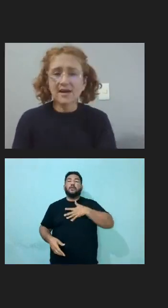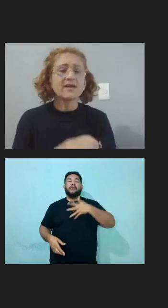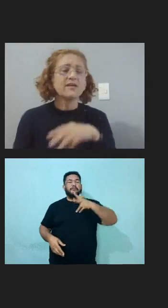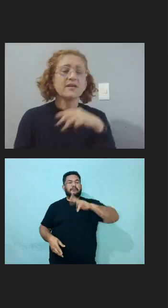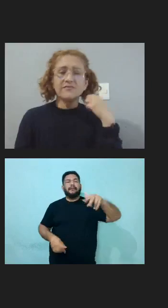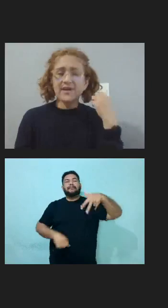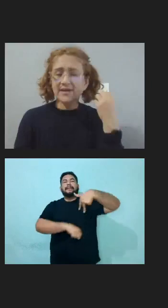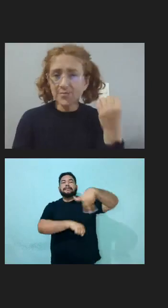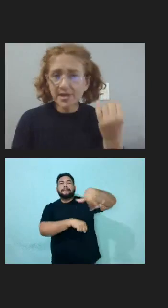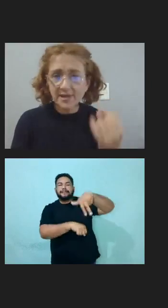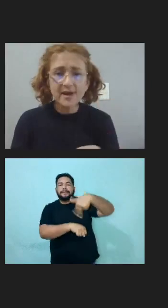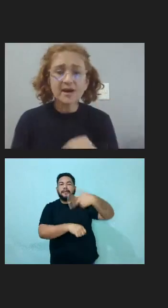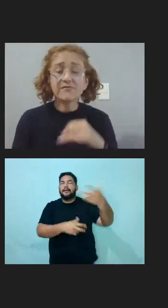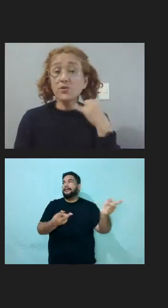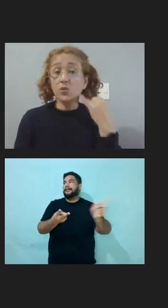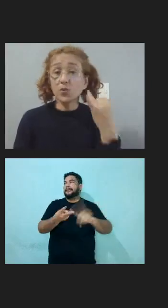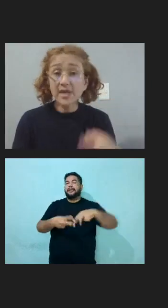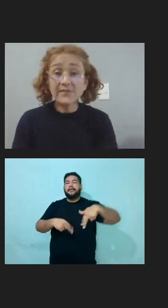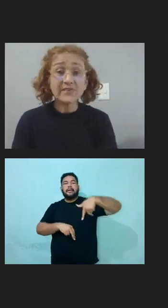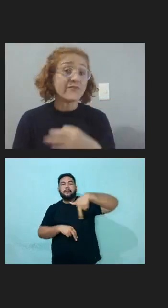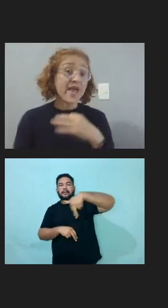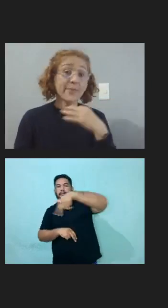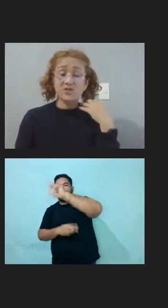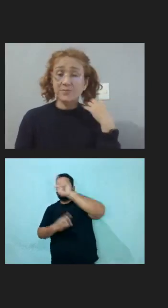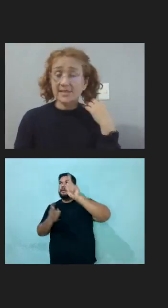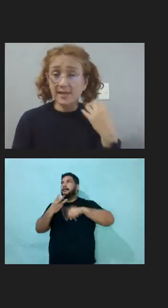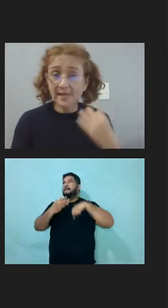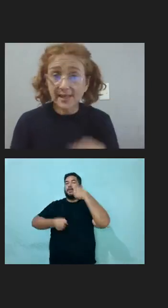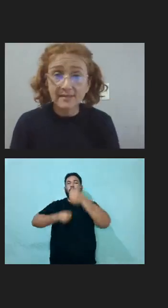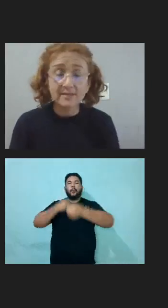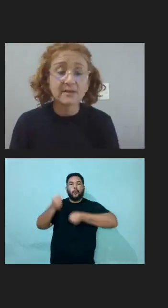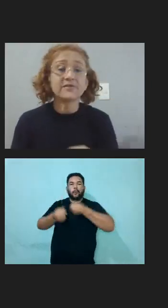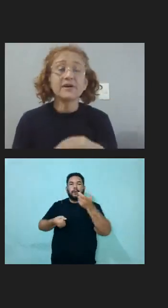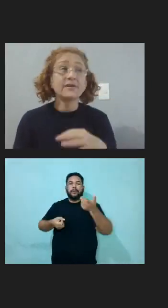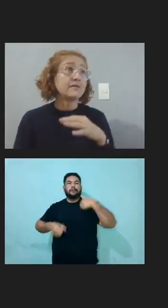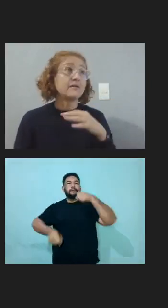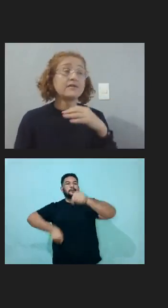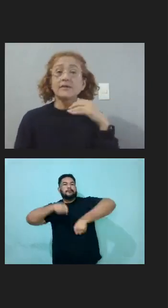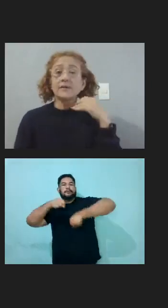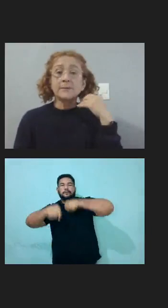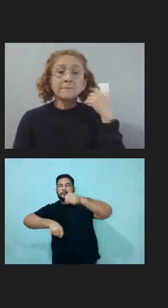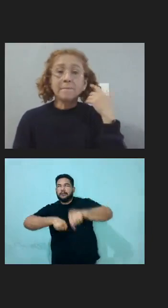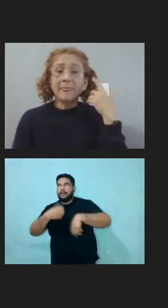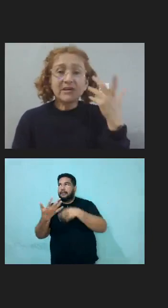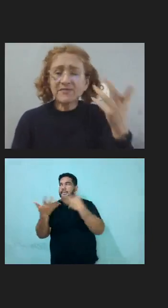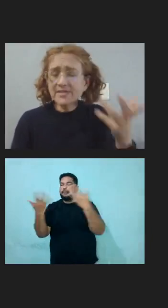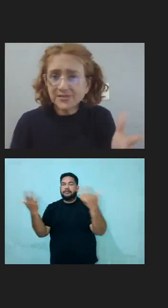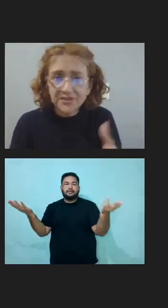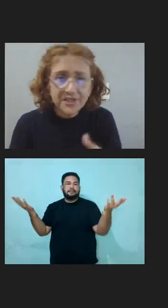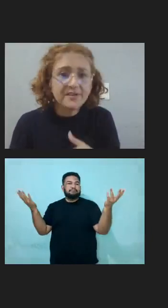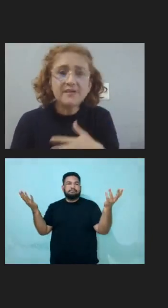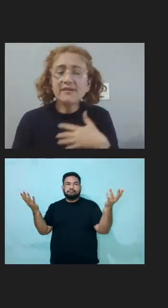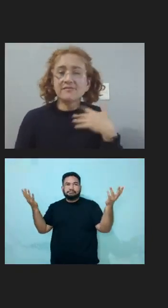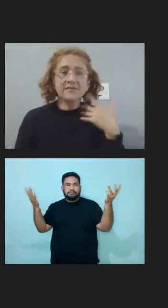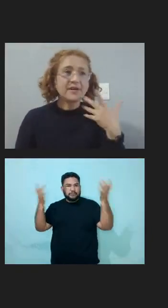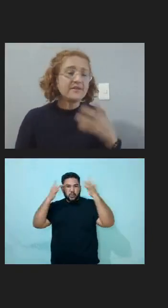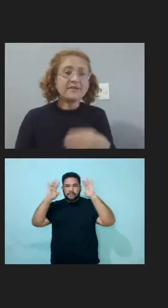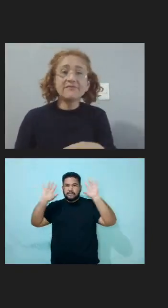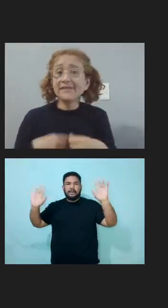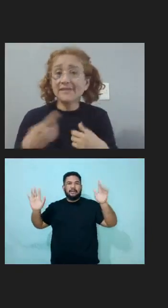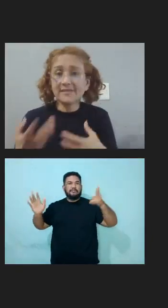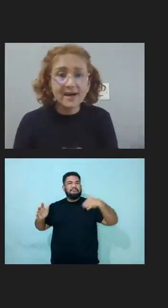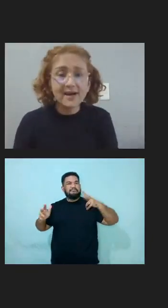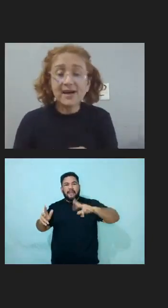dançar. Vai caminhar, vai correr, vai andar de bicicleta, vai fazer trilha,